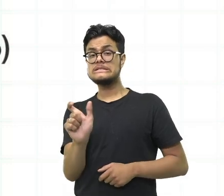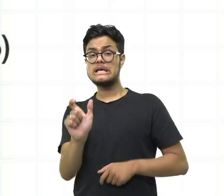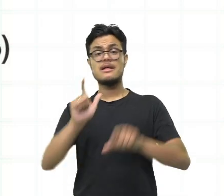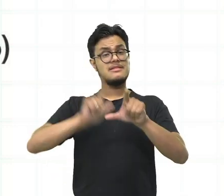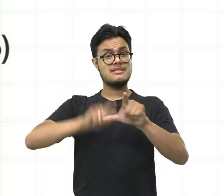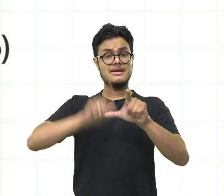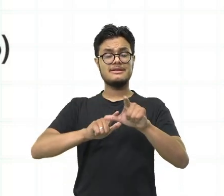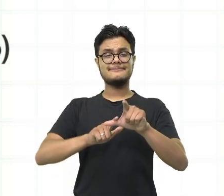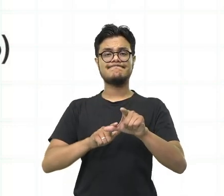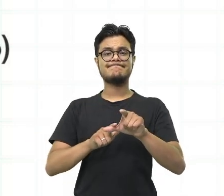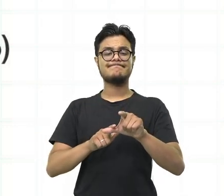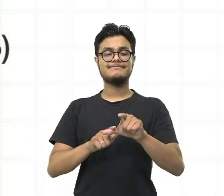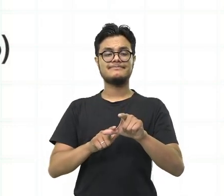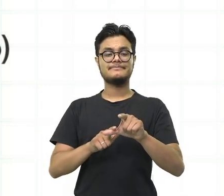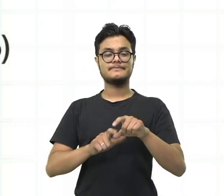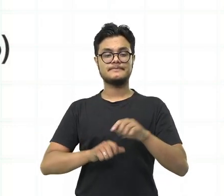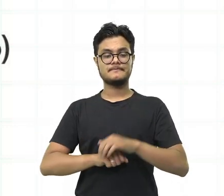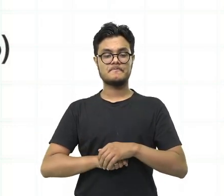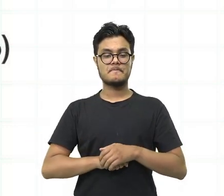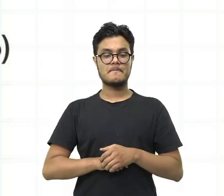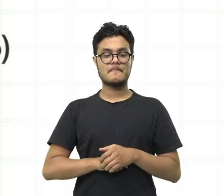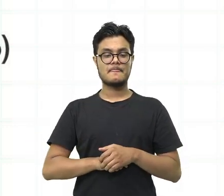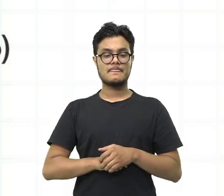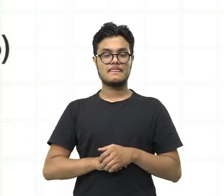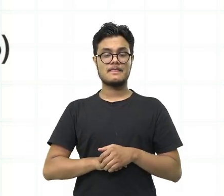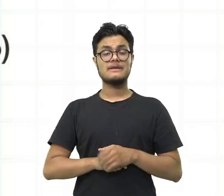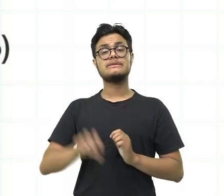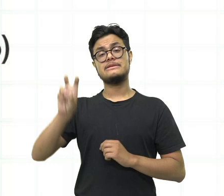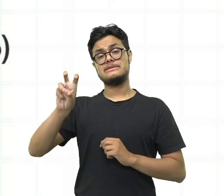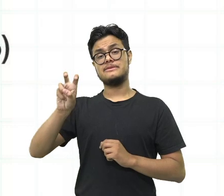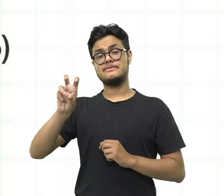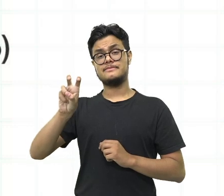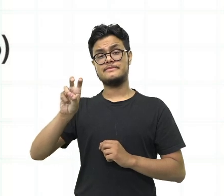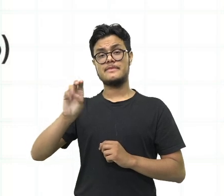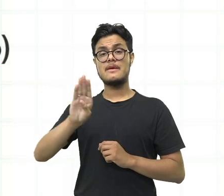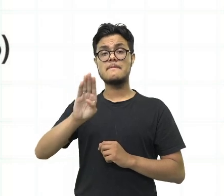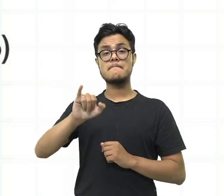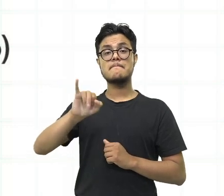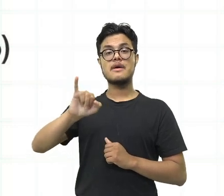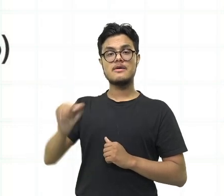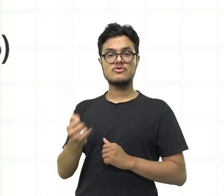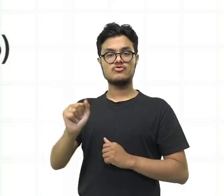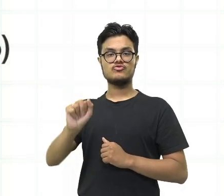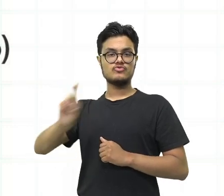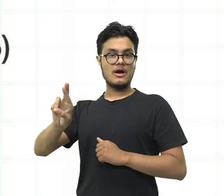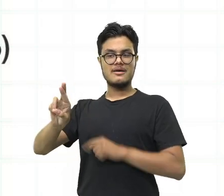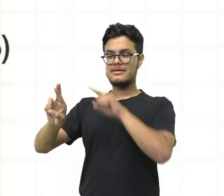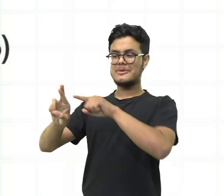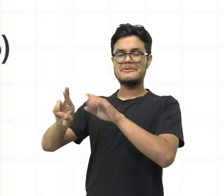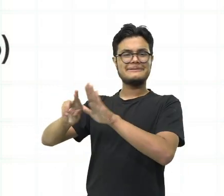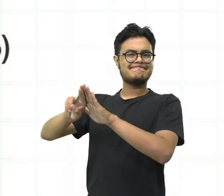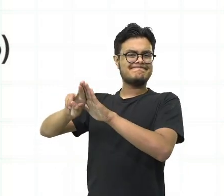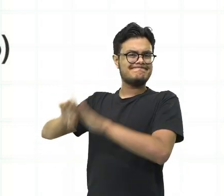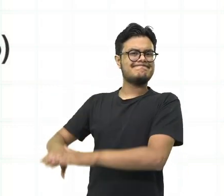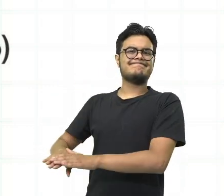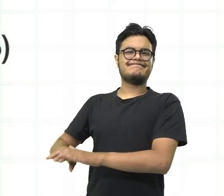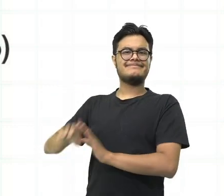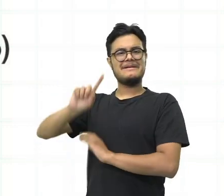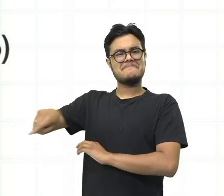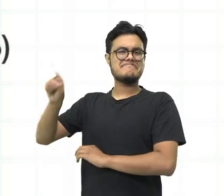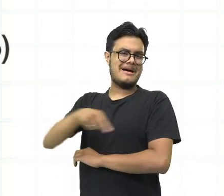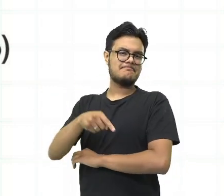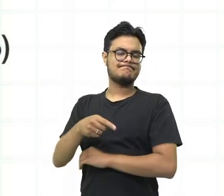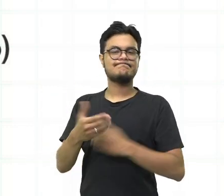letrinhas, agora ele tem 1, 2, 3, 4, 5 letrinhas. Então, percebe que houve uma redução. Então, ele deixa